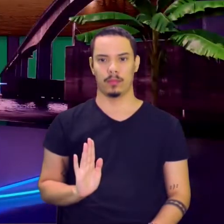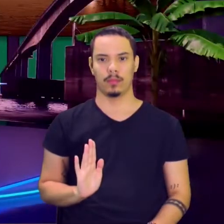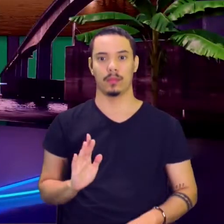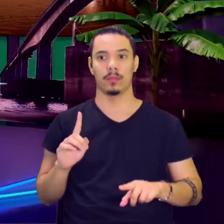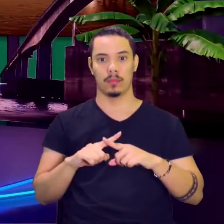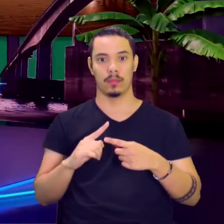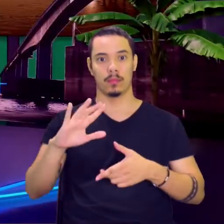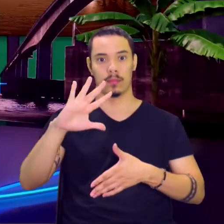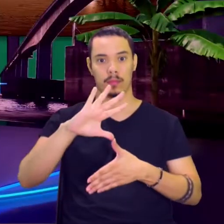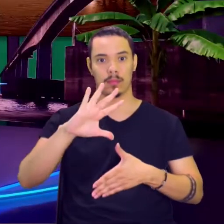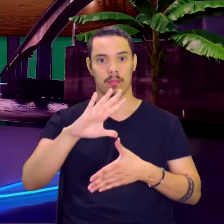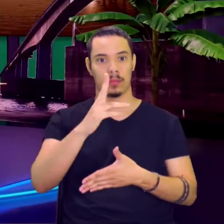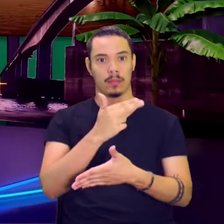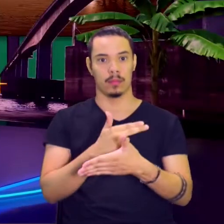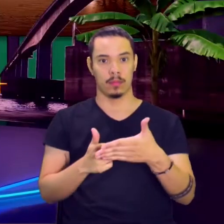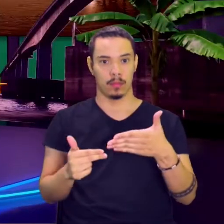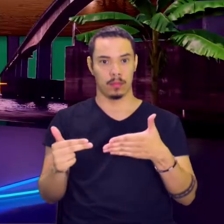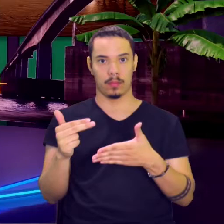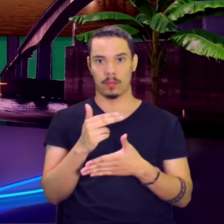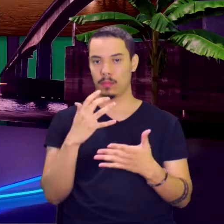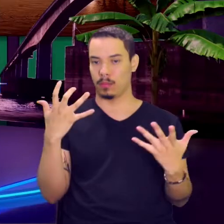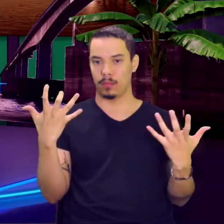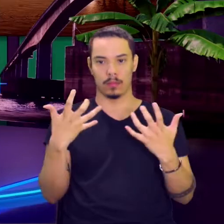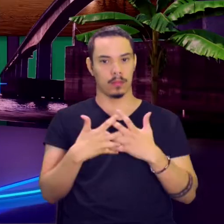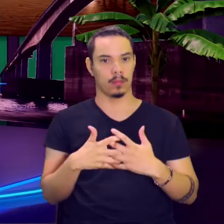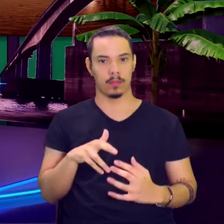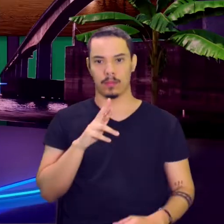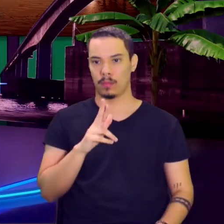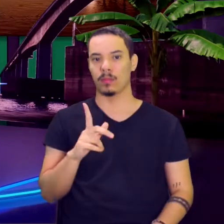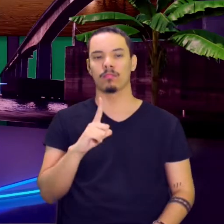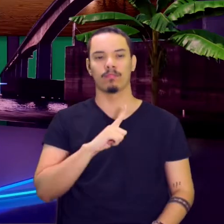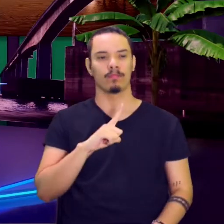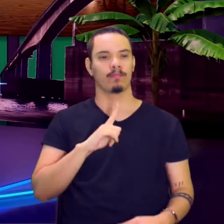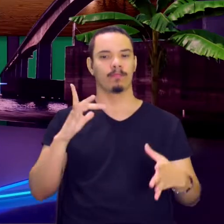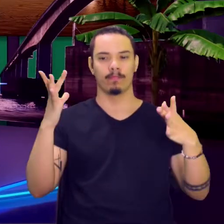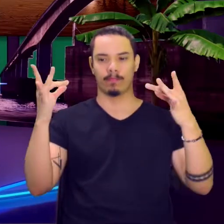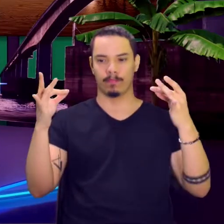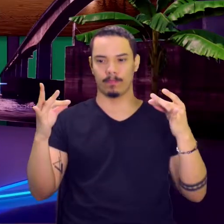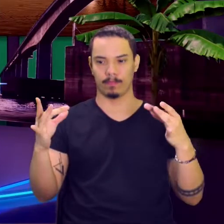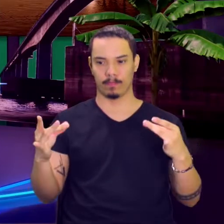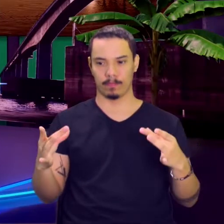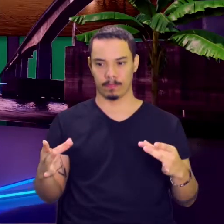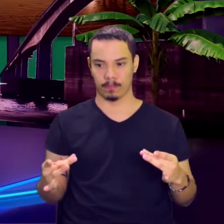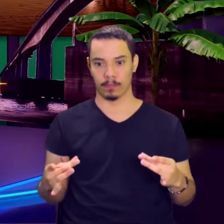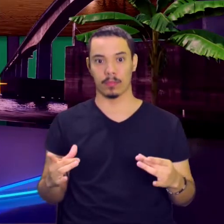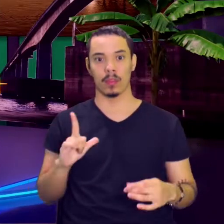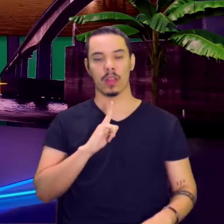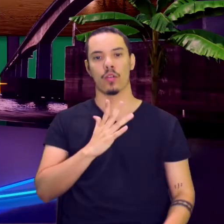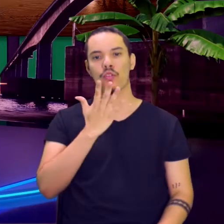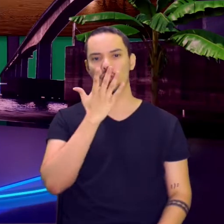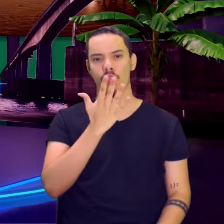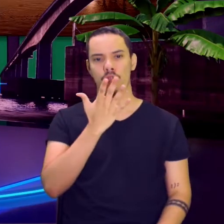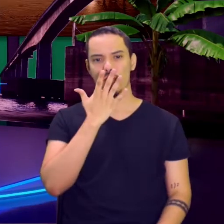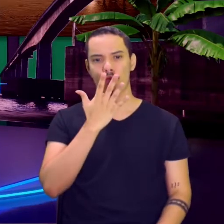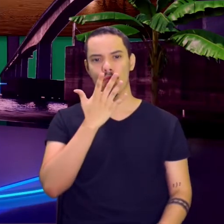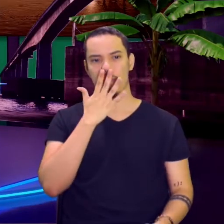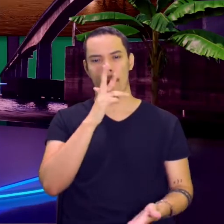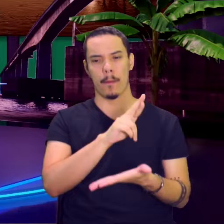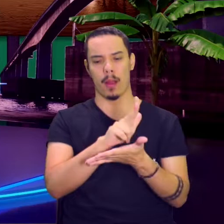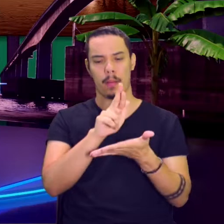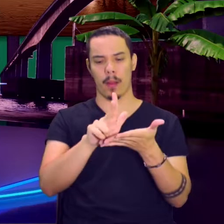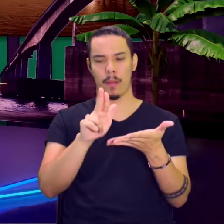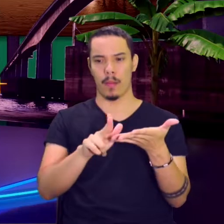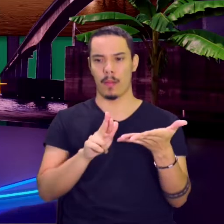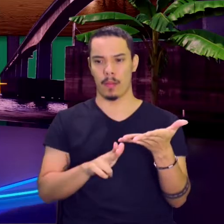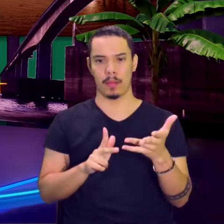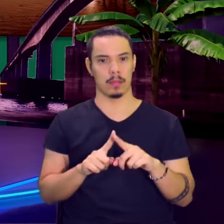mapa, ele não é muito complexo, ele está bem definido. Sim. Com cores bem diferenciadas, que